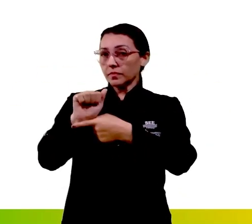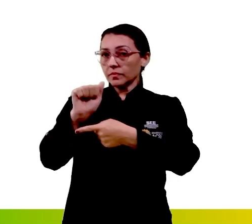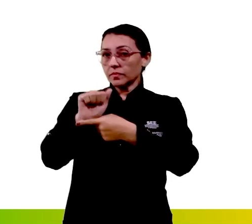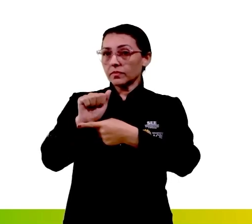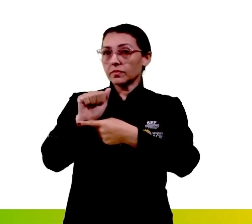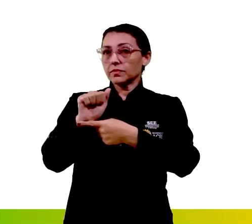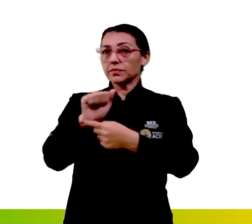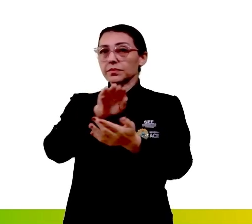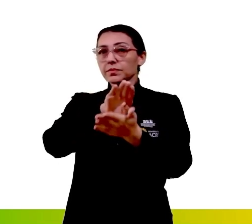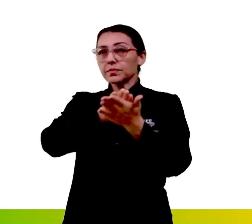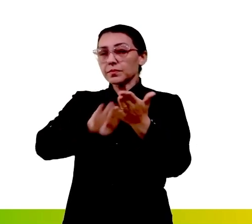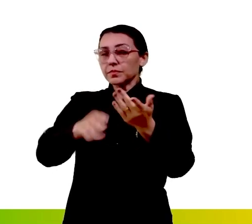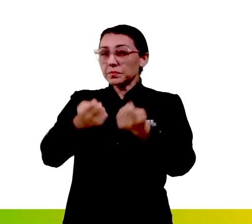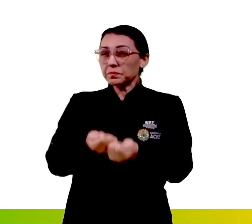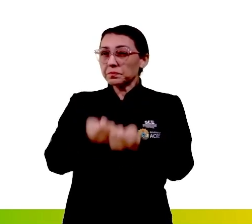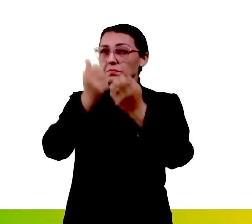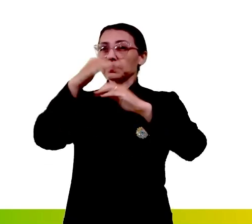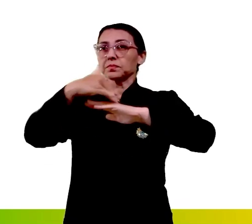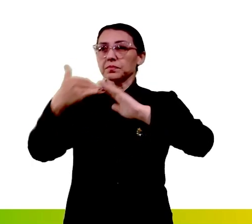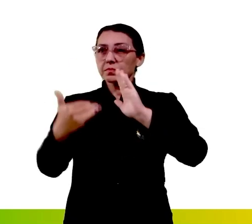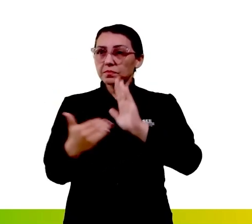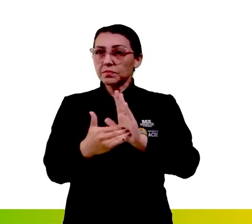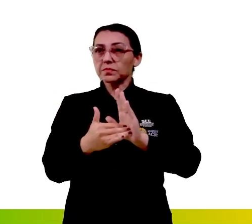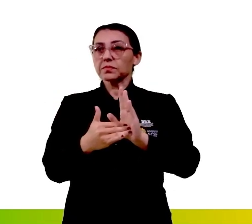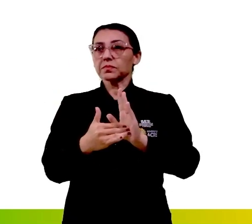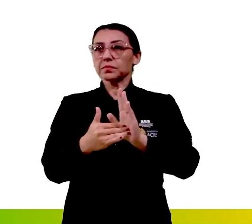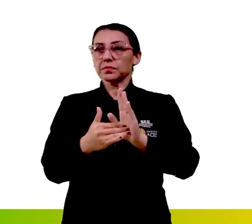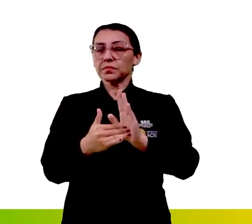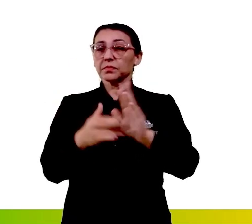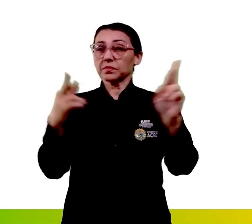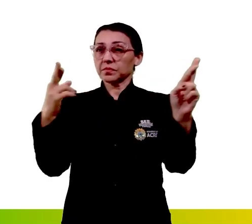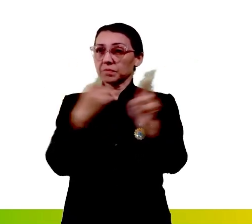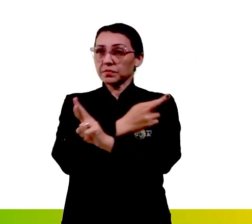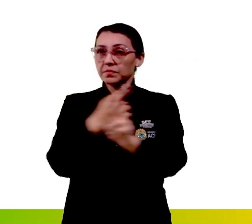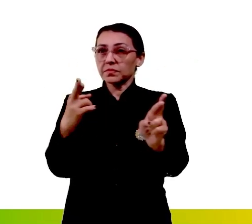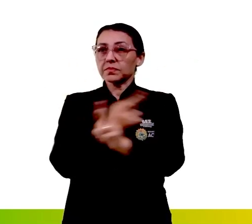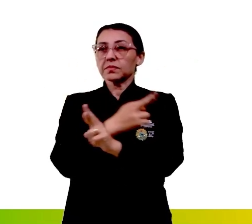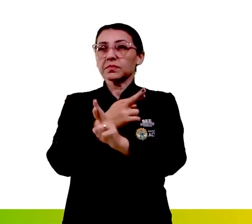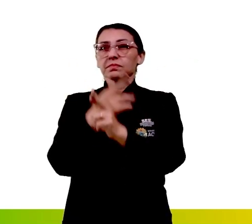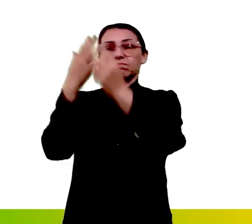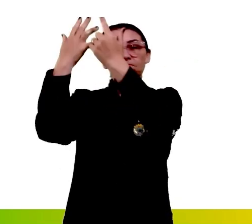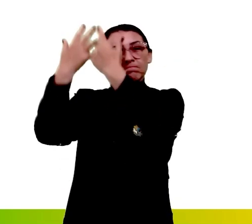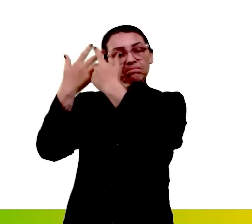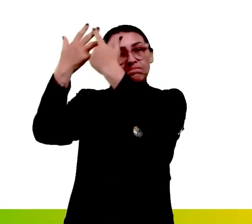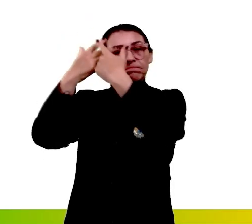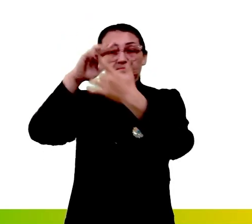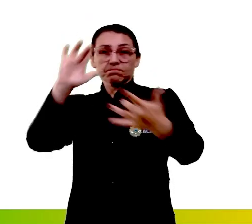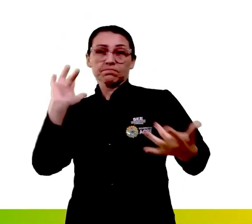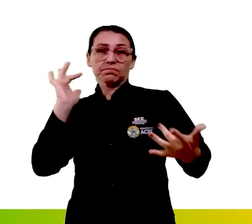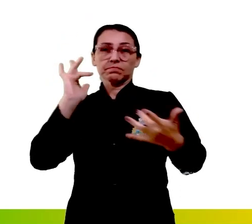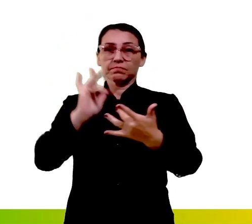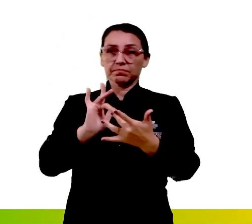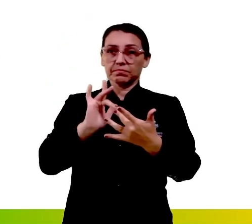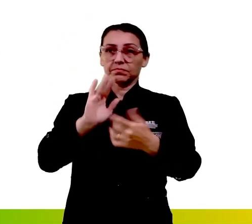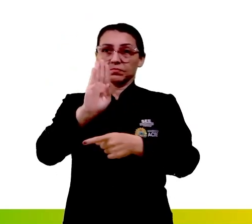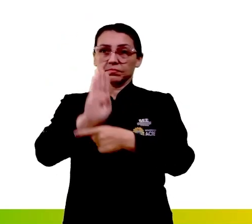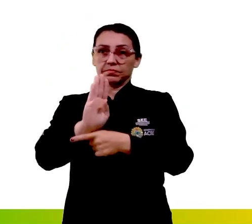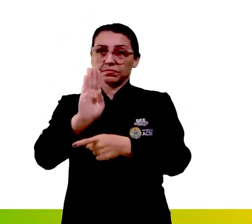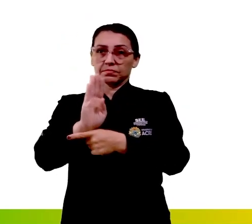letra A exclusão quase total das questões relacionadas ao pensamento clássico.